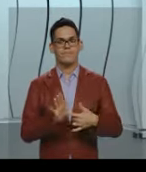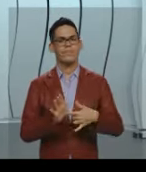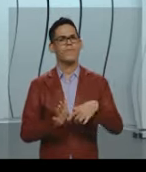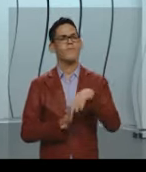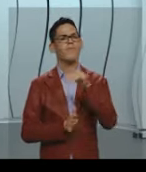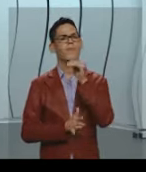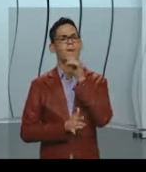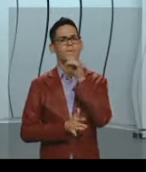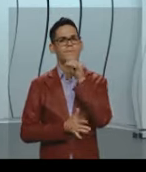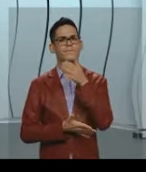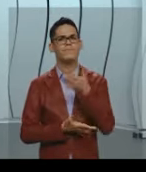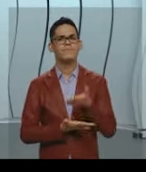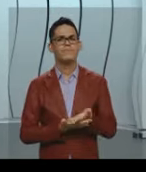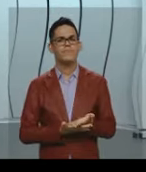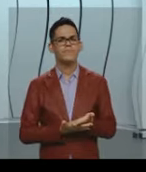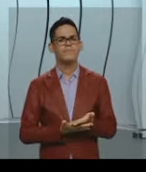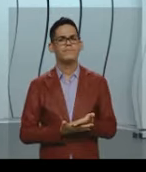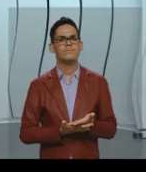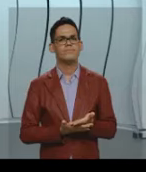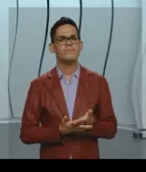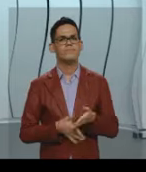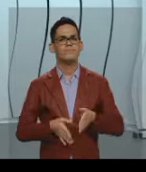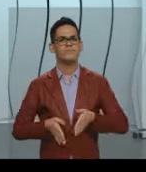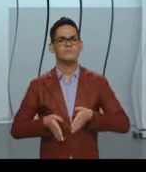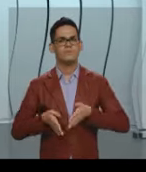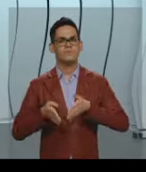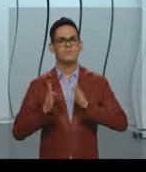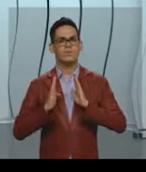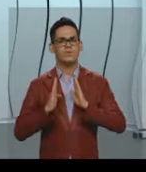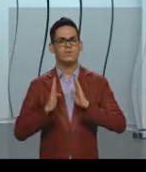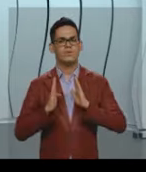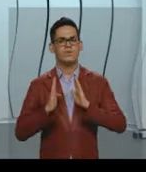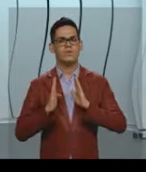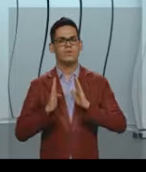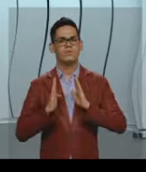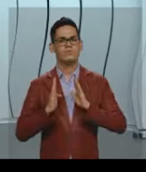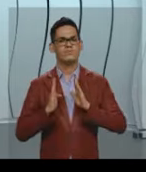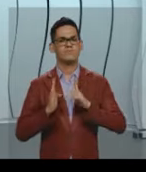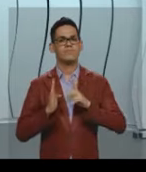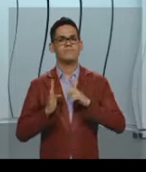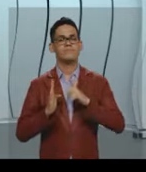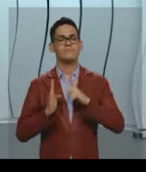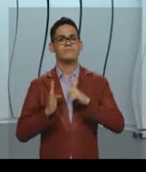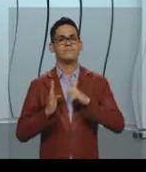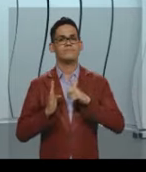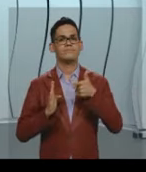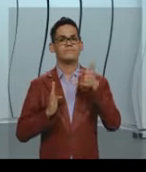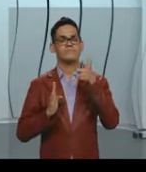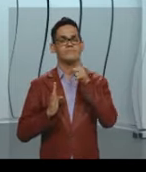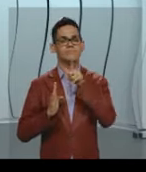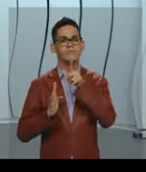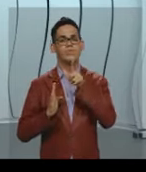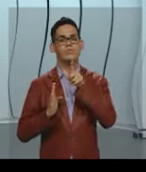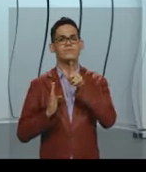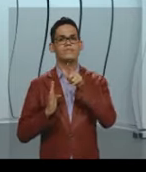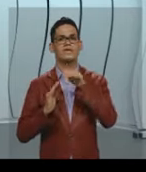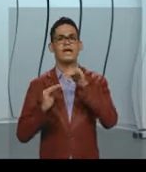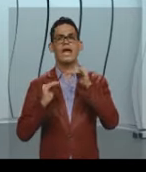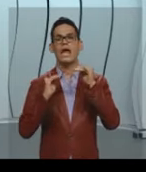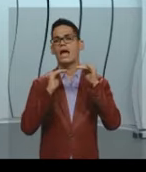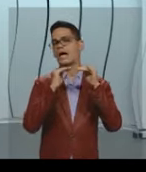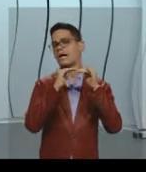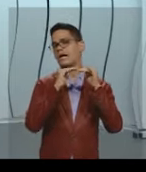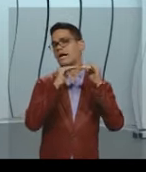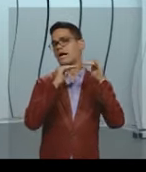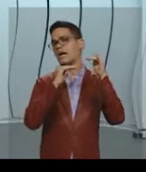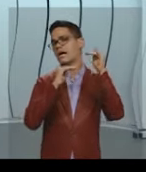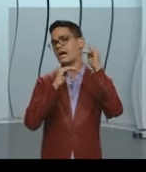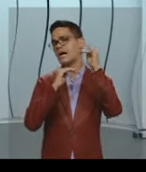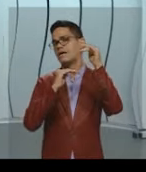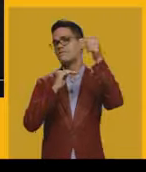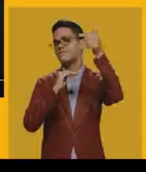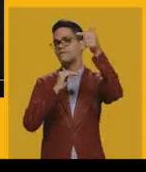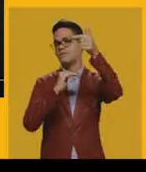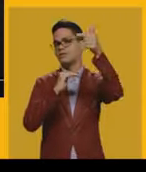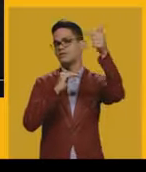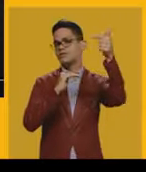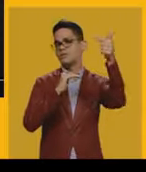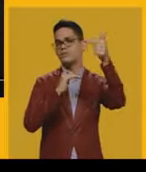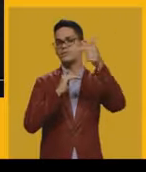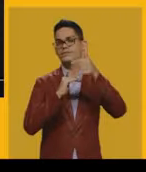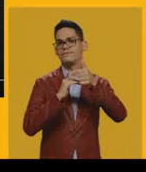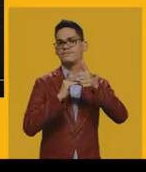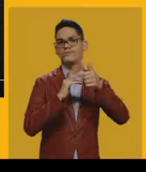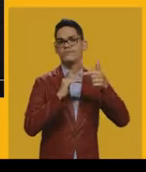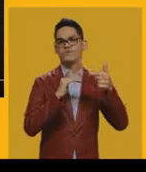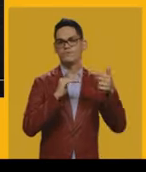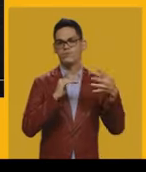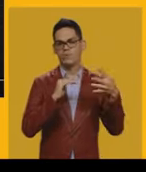observaçãozinha, a coluna ela tá alcançando a metade entre o 22 e o 24, então é lógico